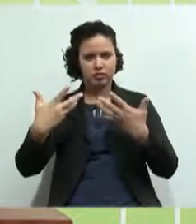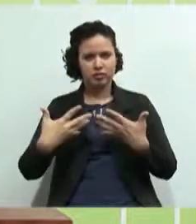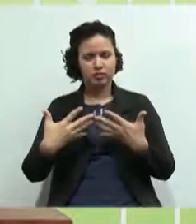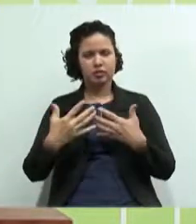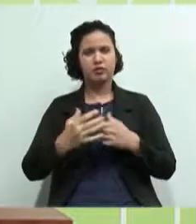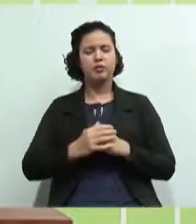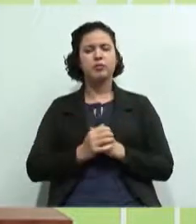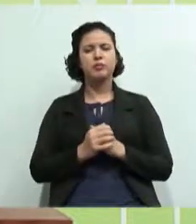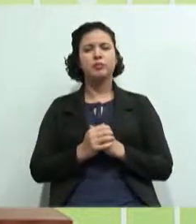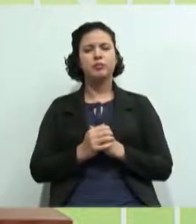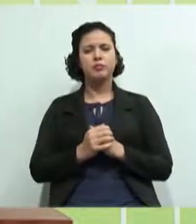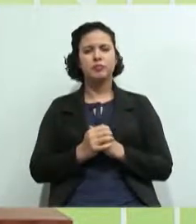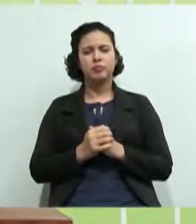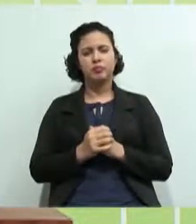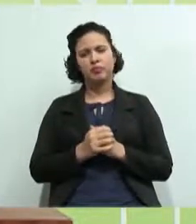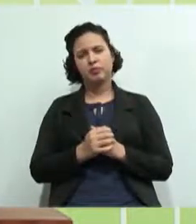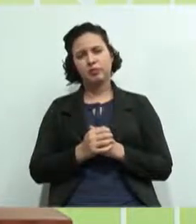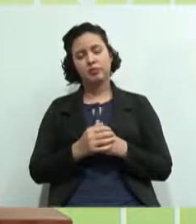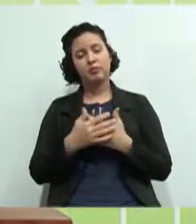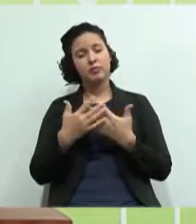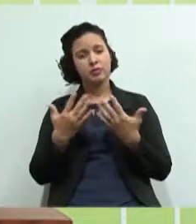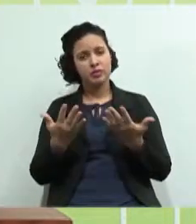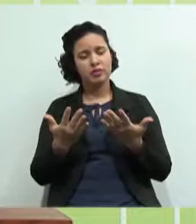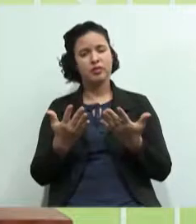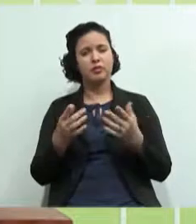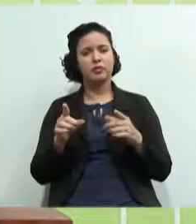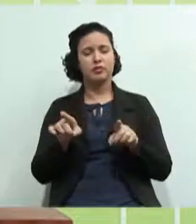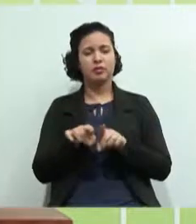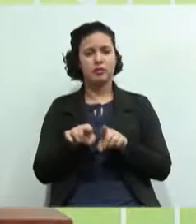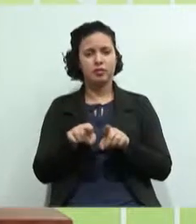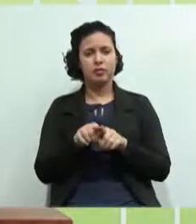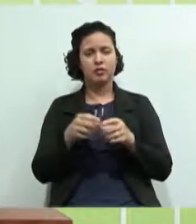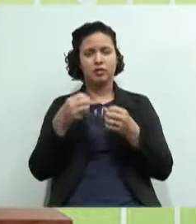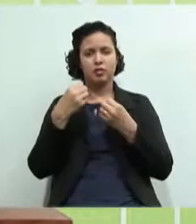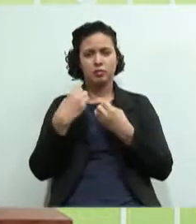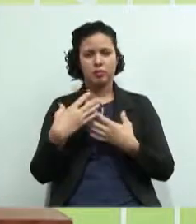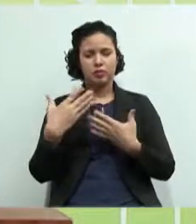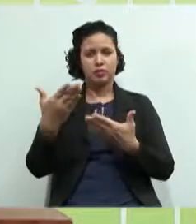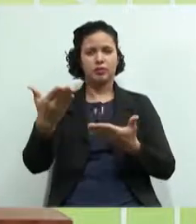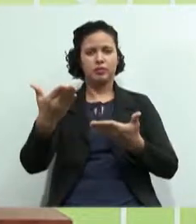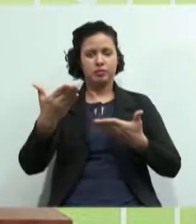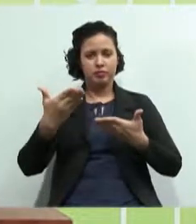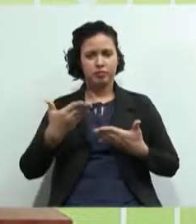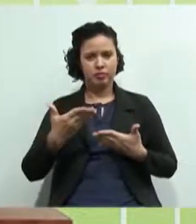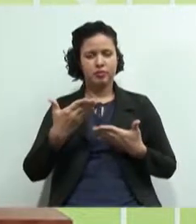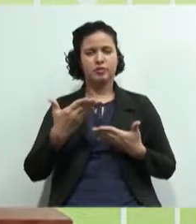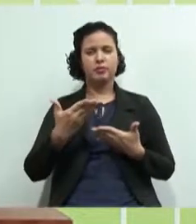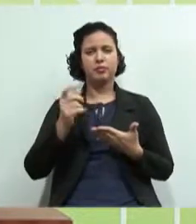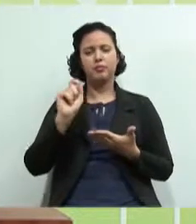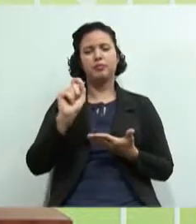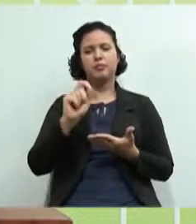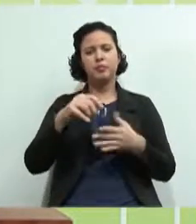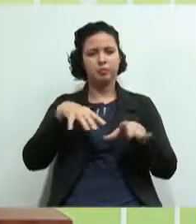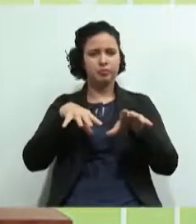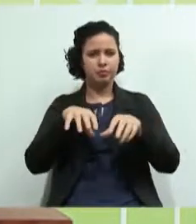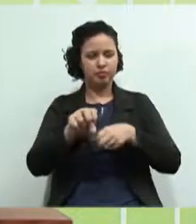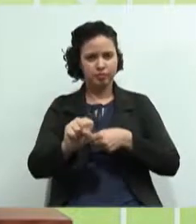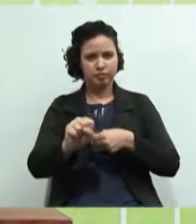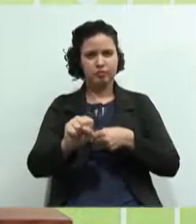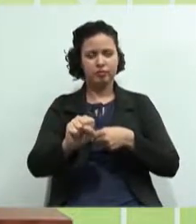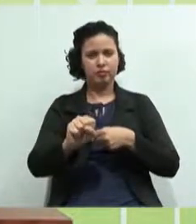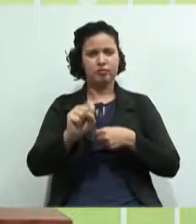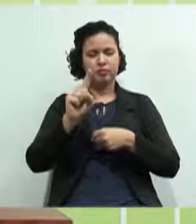aqui, e é claro, deixou aí as suas boas-vindas, né? Professor Jorge, que é formado